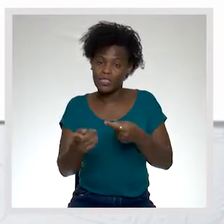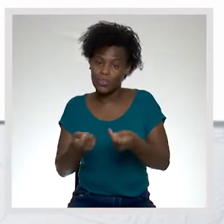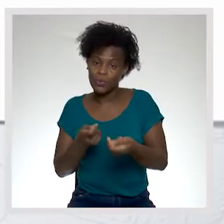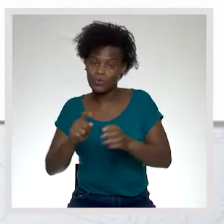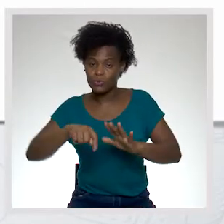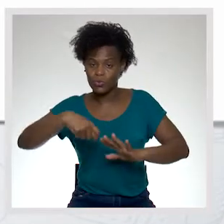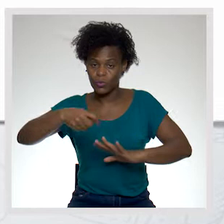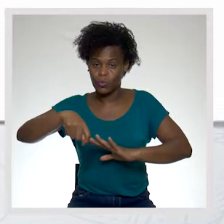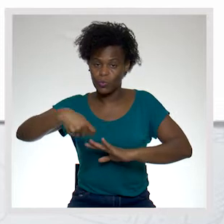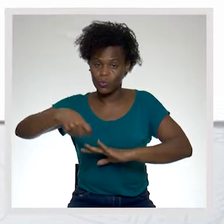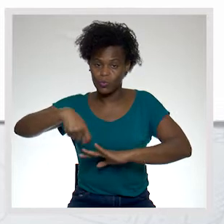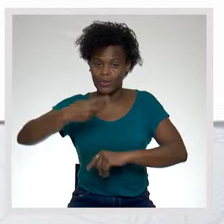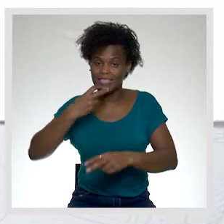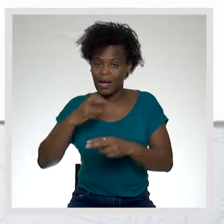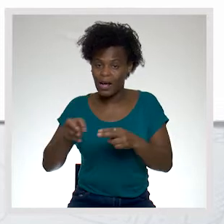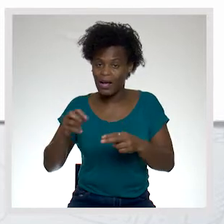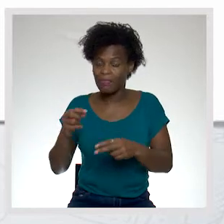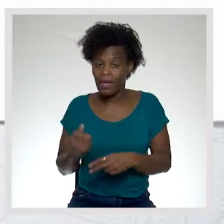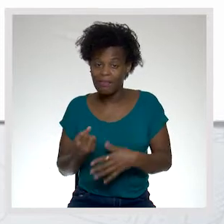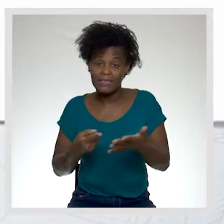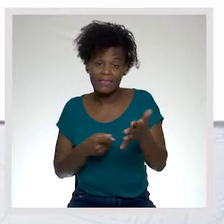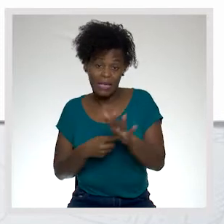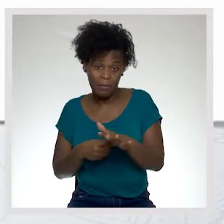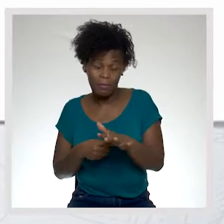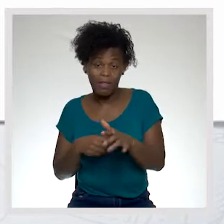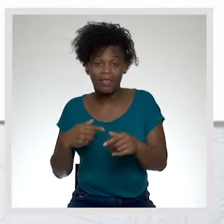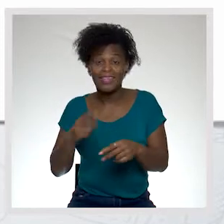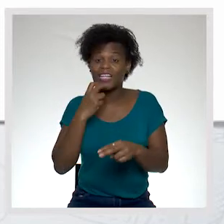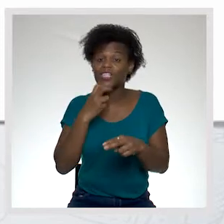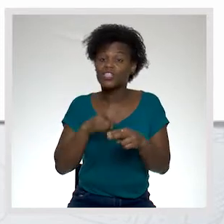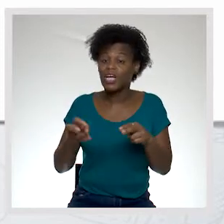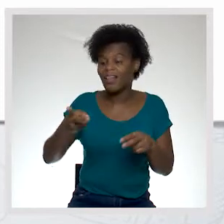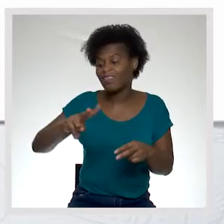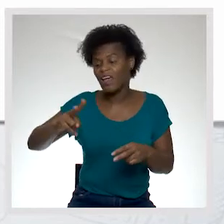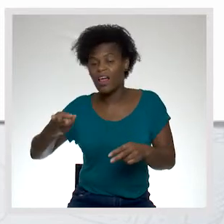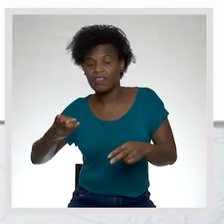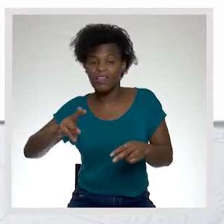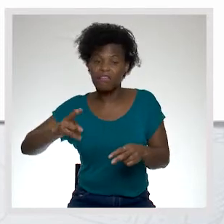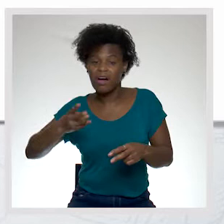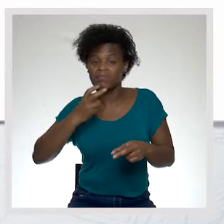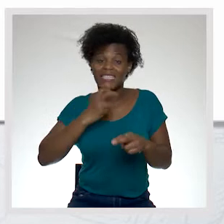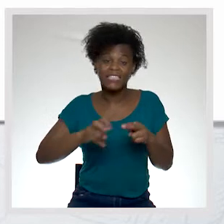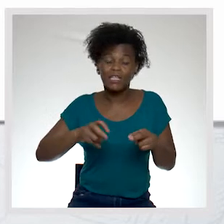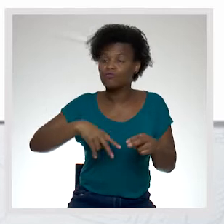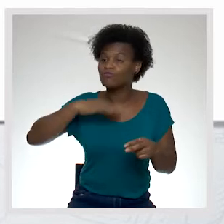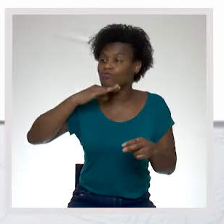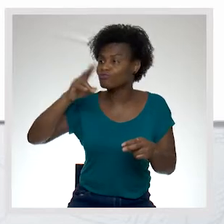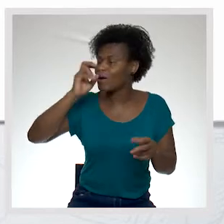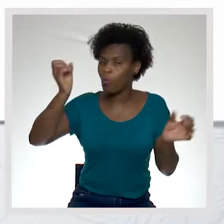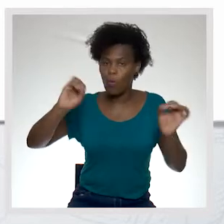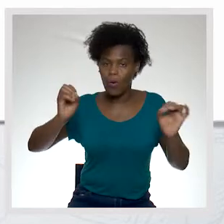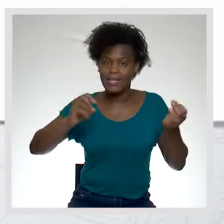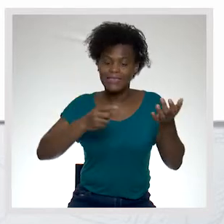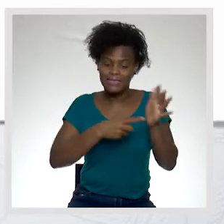recursos energéticos, deve apostar, por exemplo, em energias alternativas não poluentes,